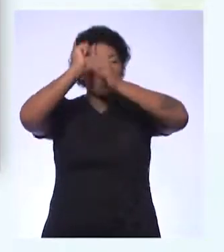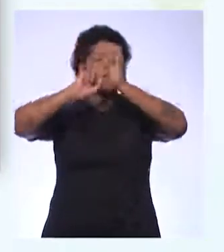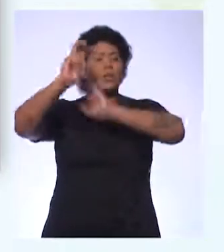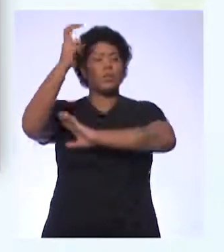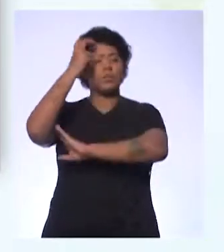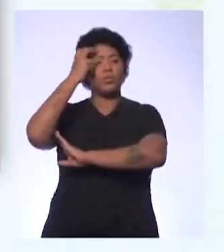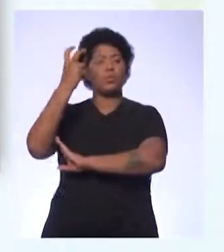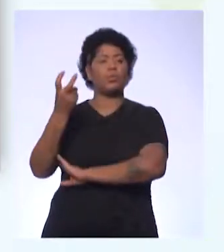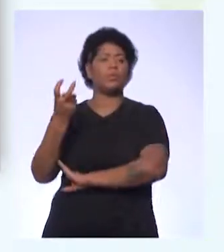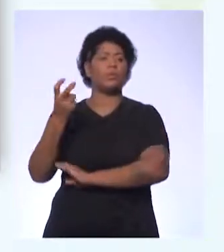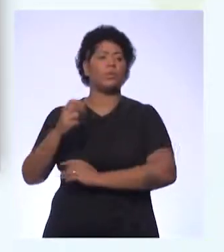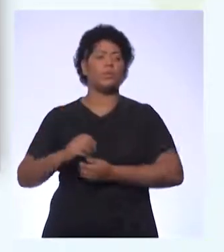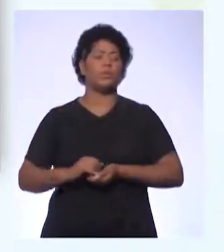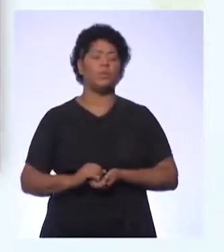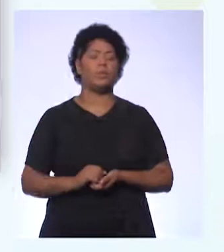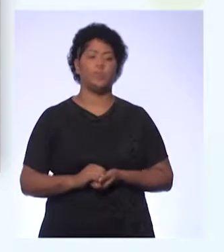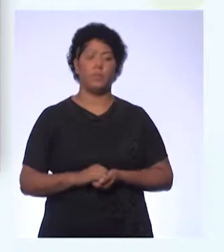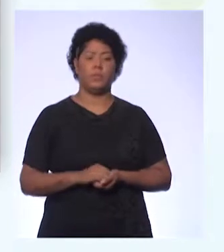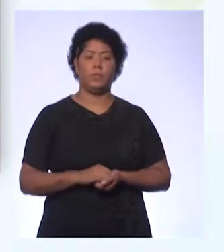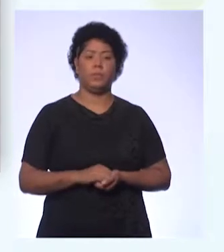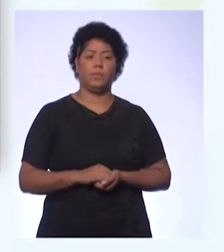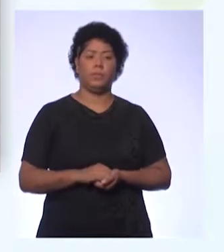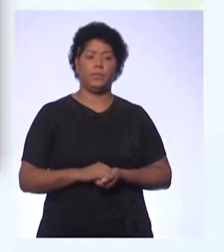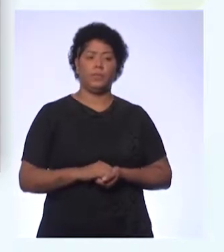excepcional que é a do Cervantes.